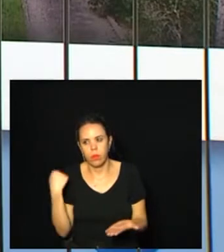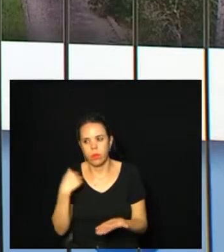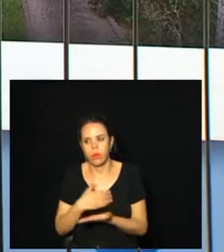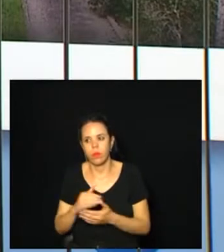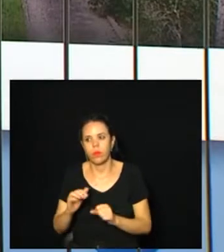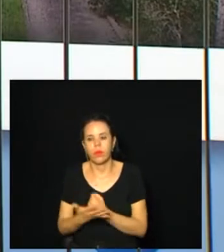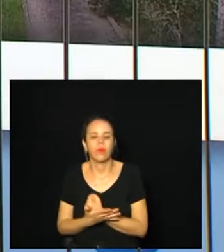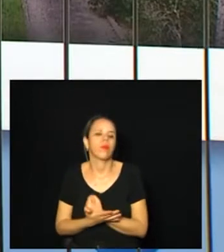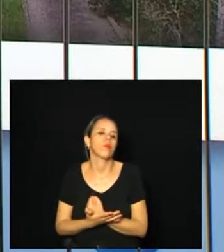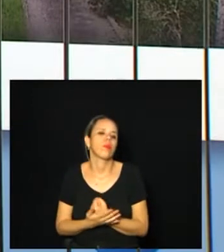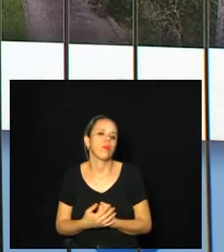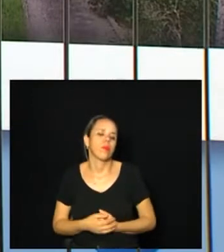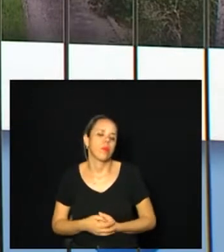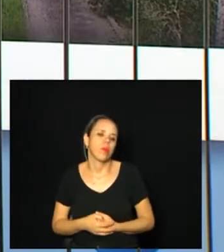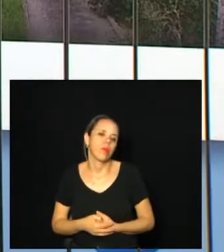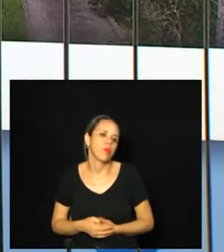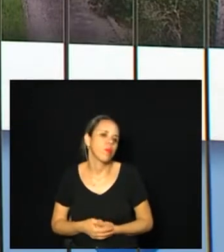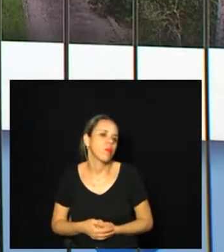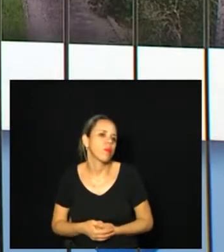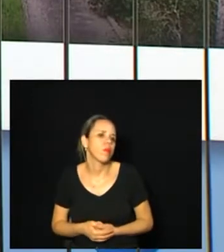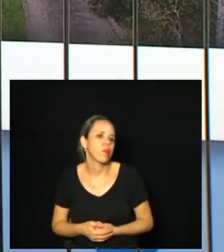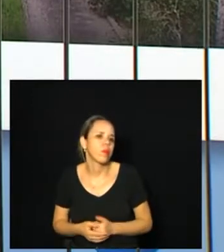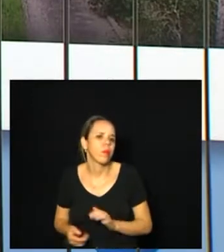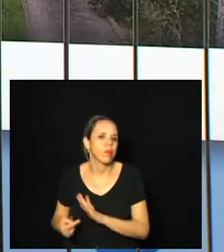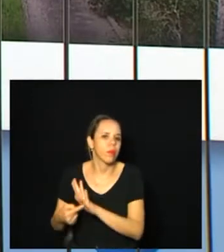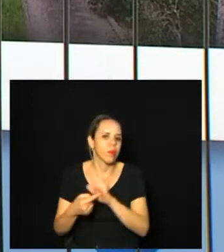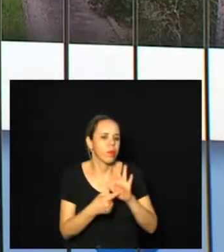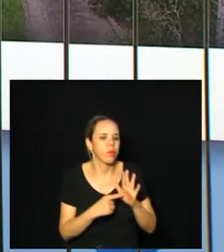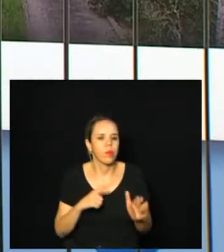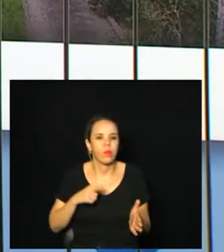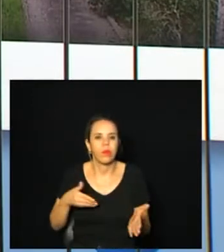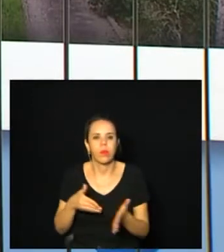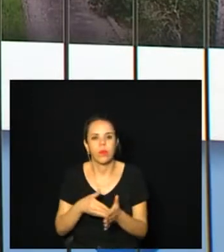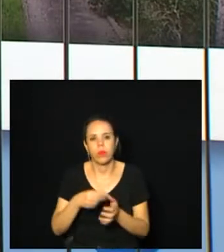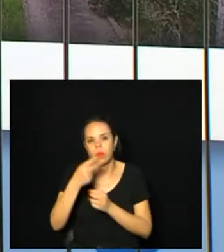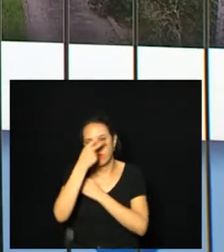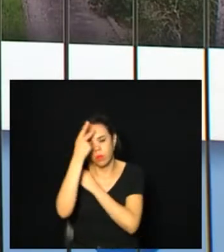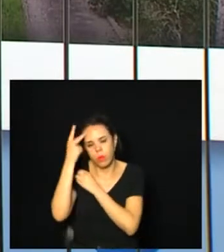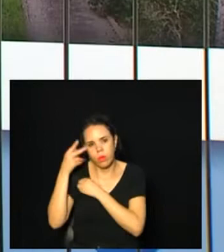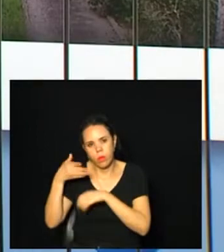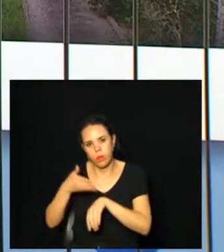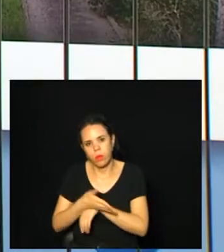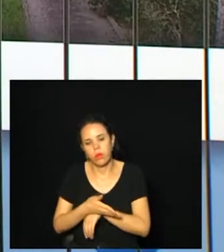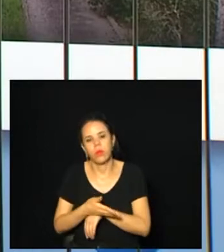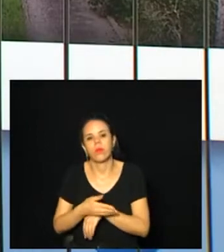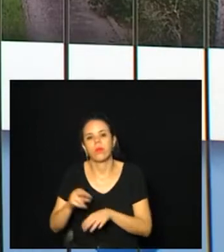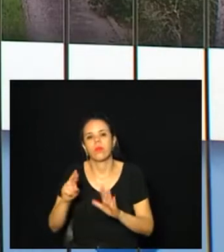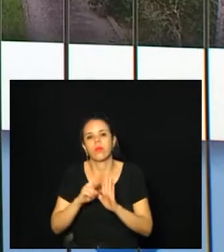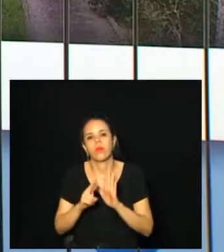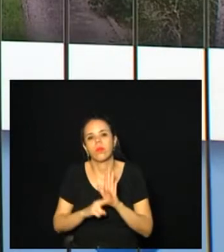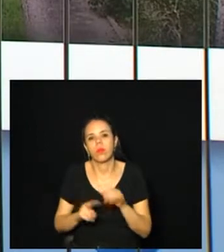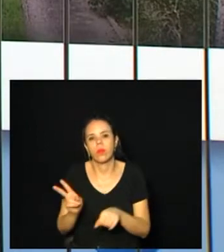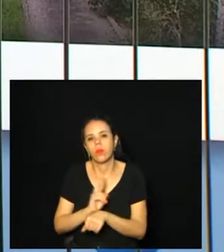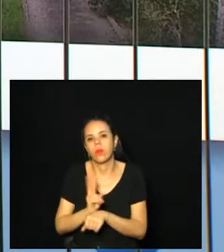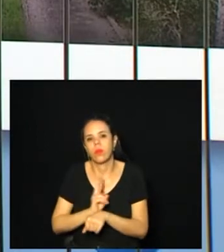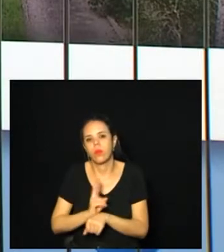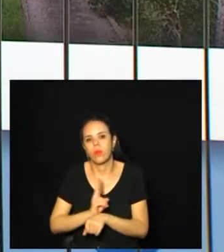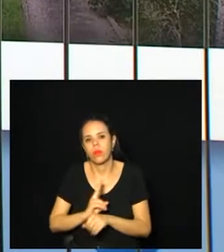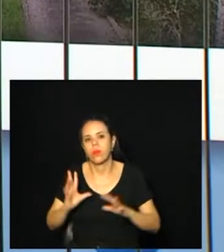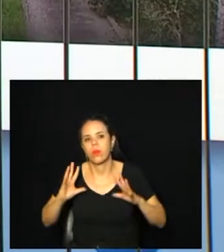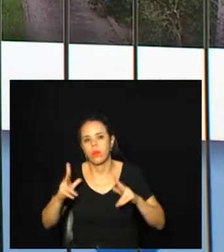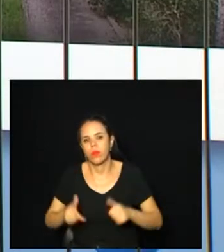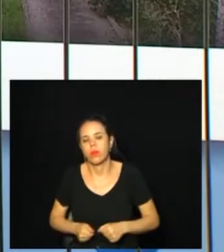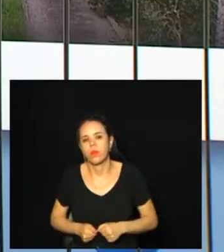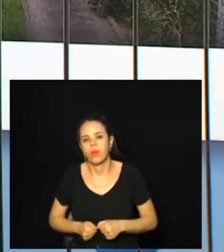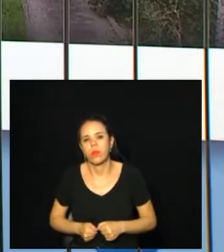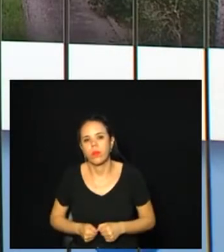da pandemia da Covid-19. A apresentação terá limite de pessoas, de acordo com as normas da vigilância sanitária.